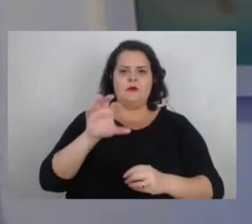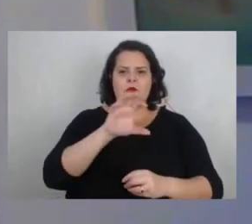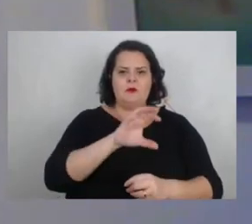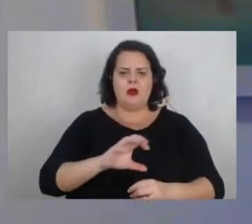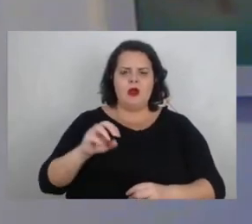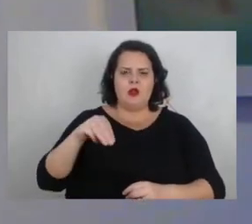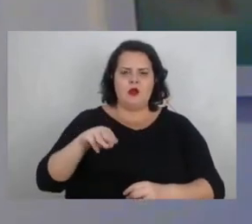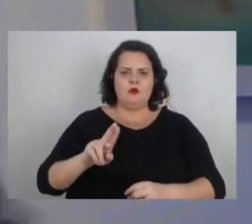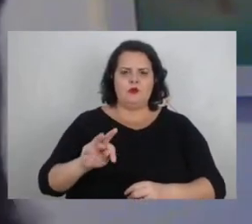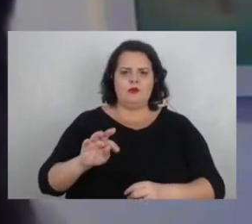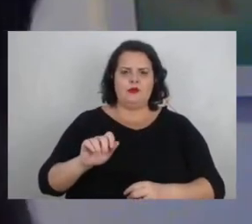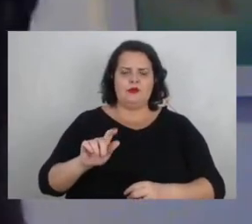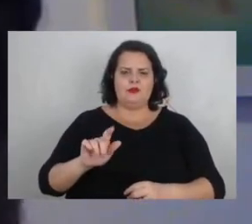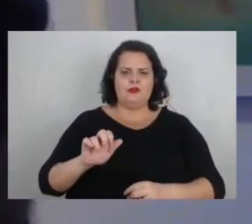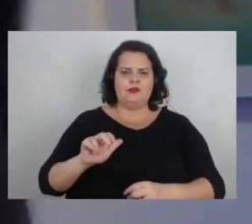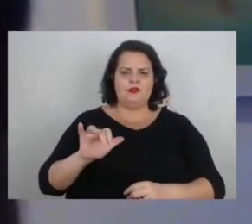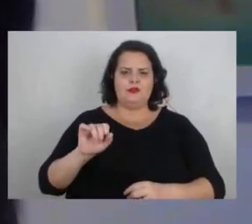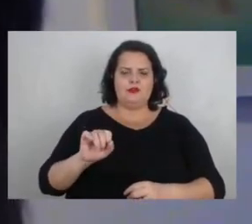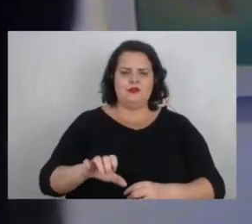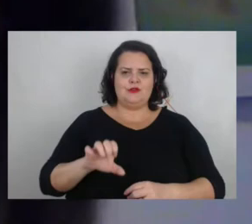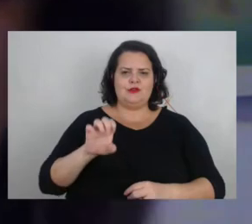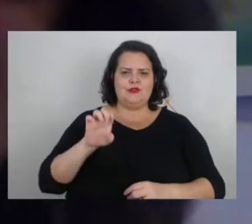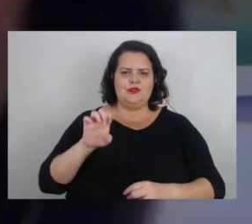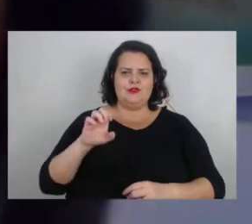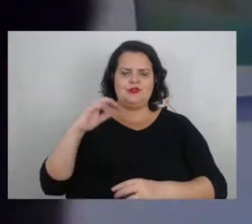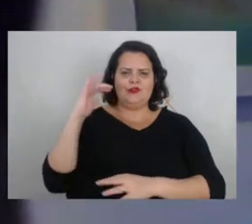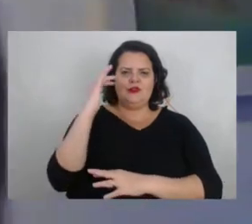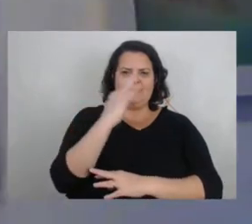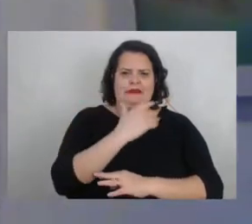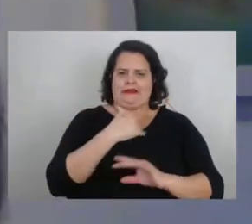ambiental. Não, vou deixar de lado, não vou falar quanto